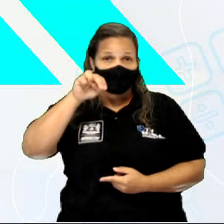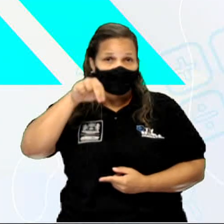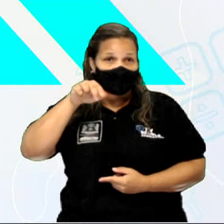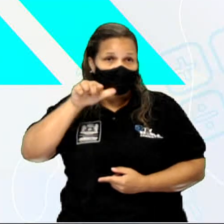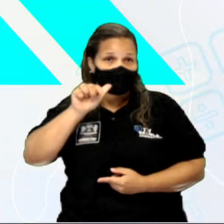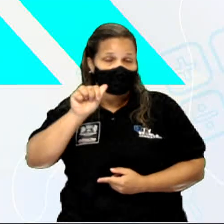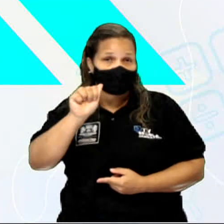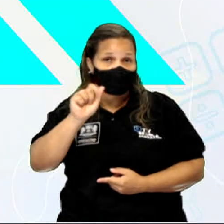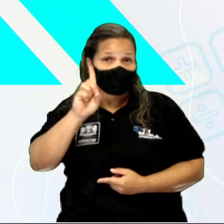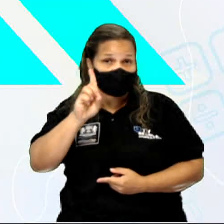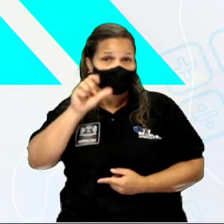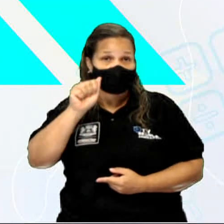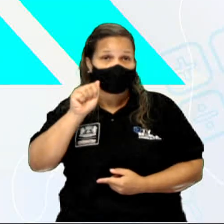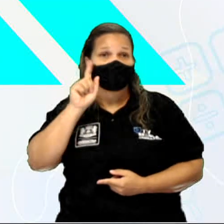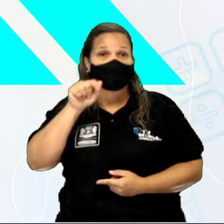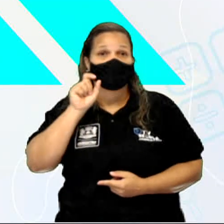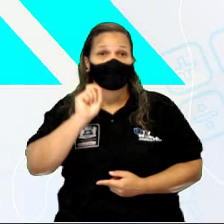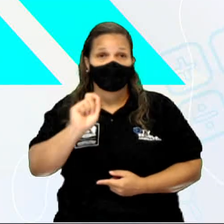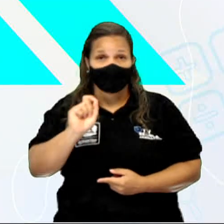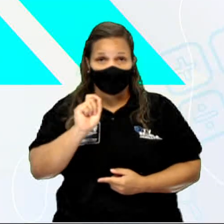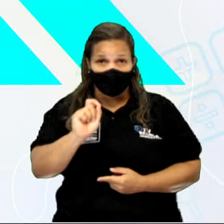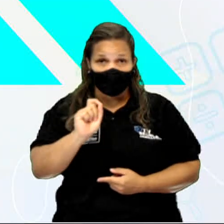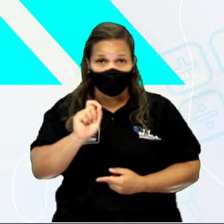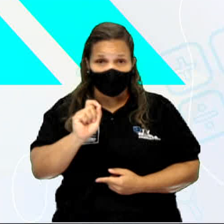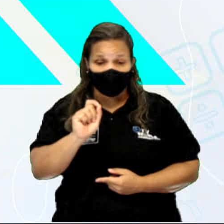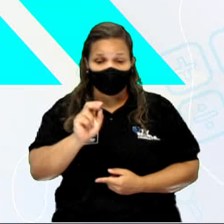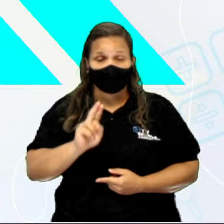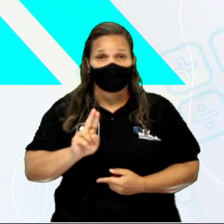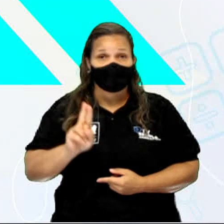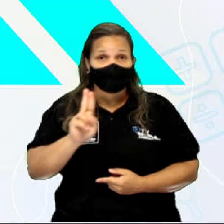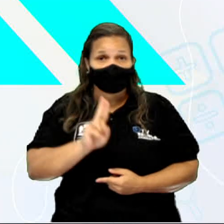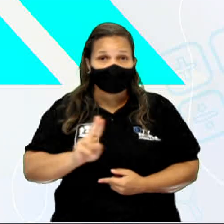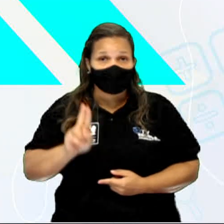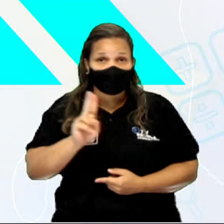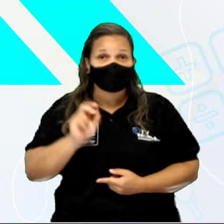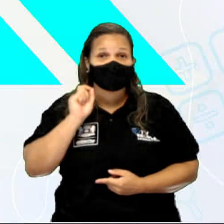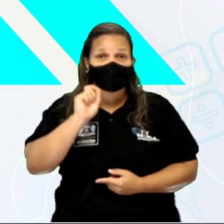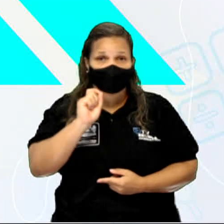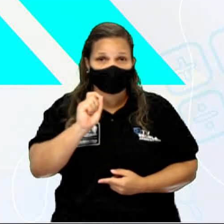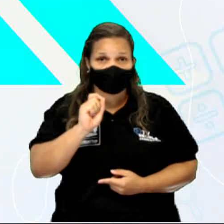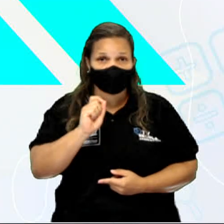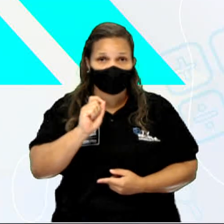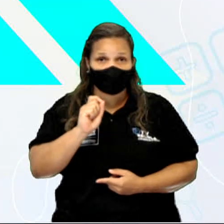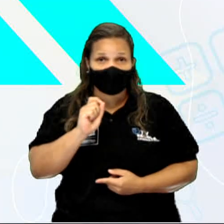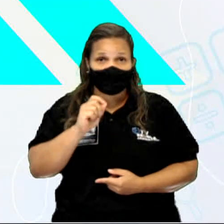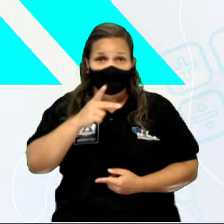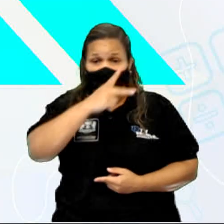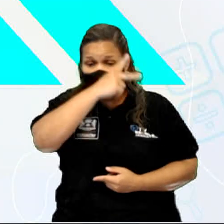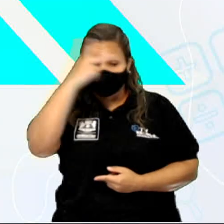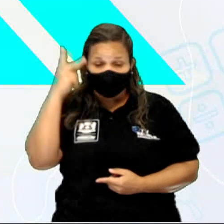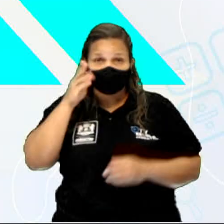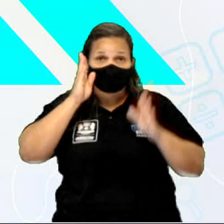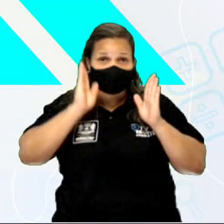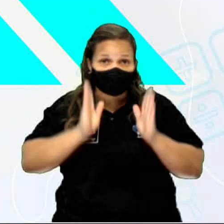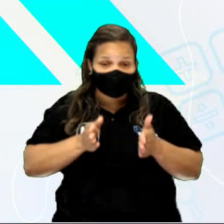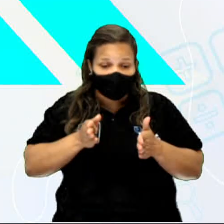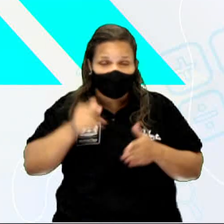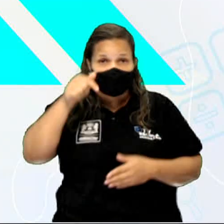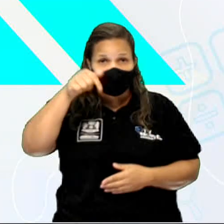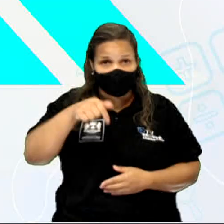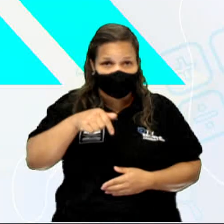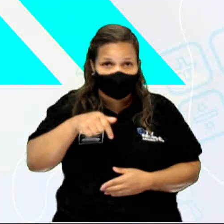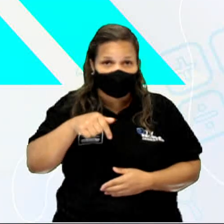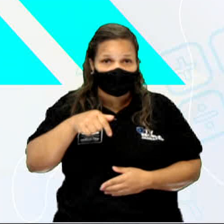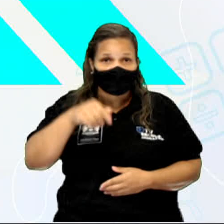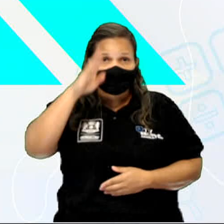europeu o direito de exploração da mão de obra de nativos. Formavam um lote de nativos e ia explorar. As condições eram precárias em